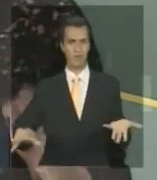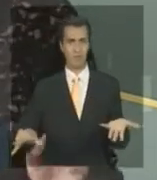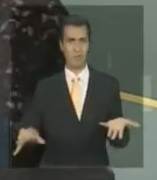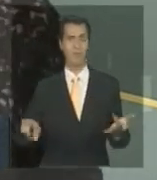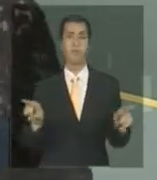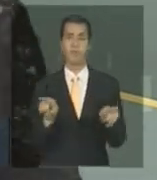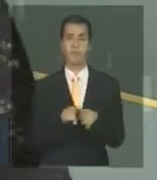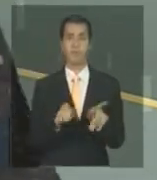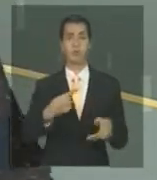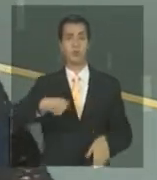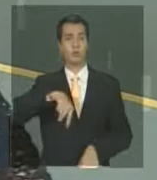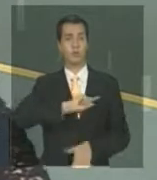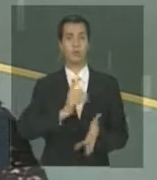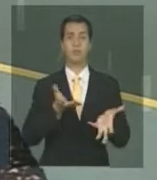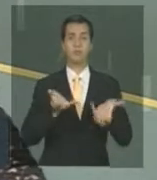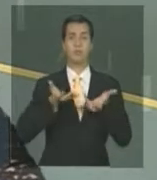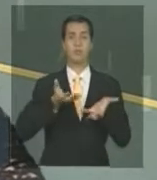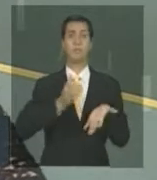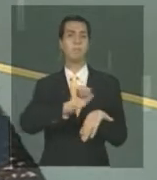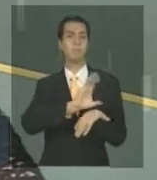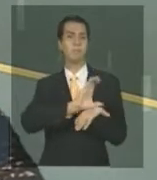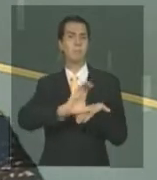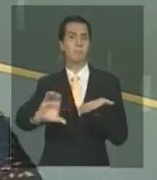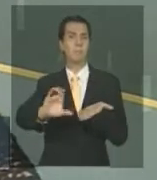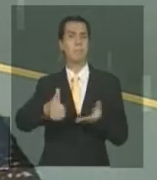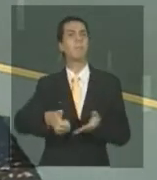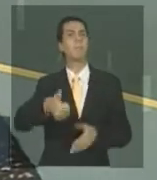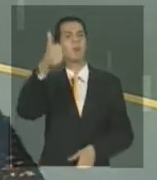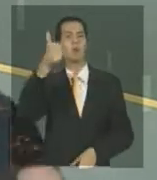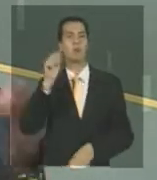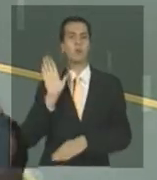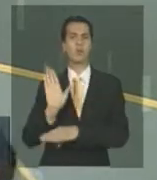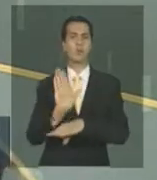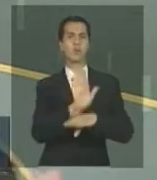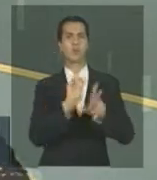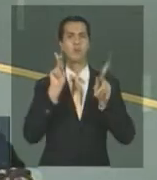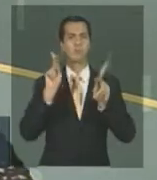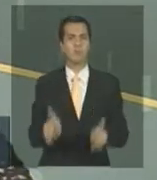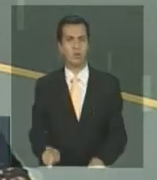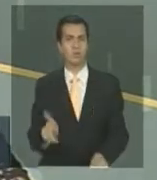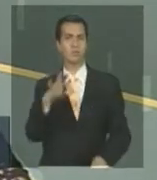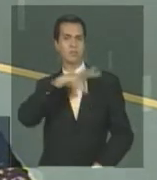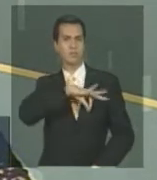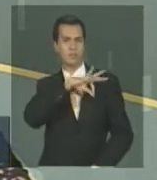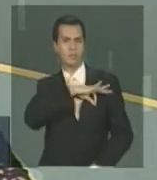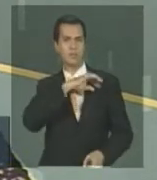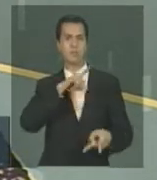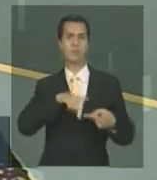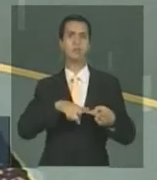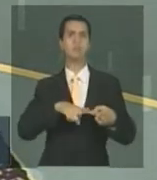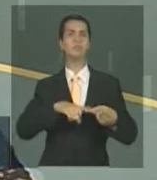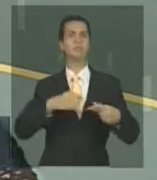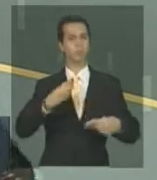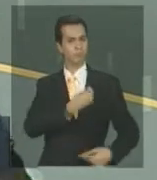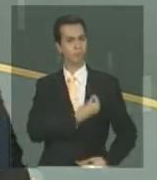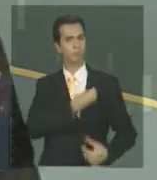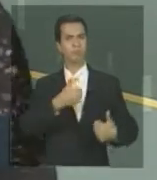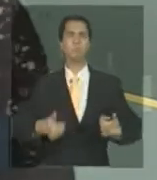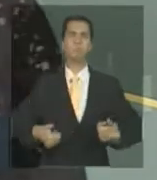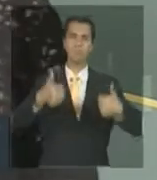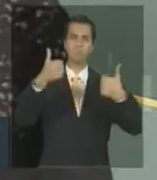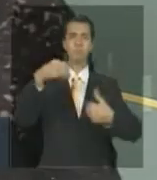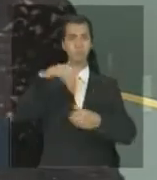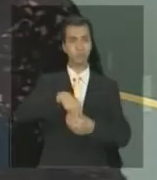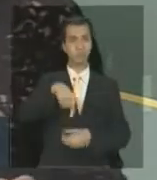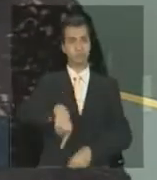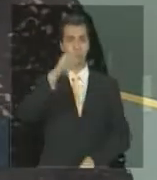e em melhoria da distribuição de renda e da qualidade de vida em nosso país. Sob